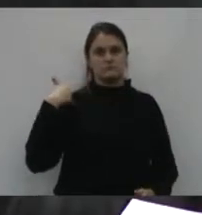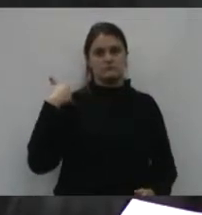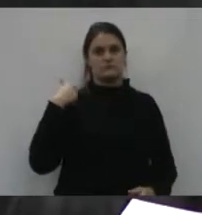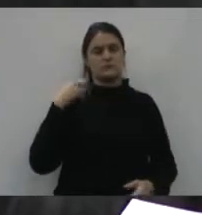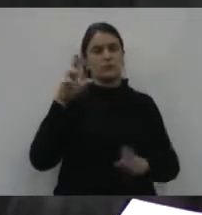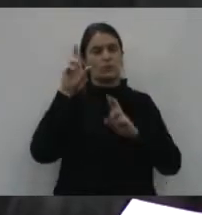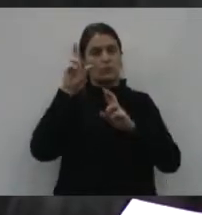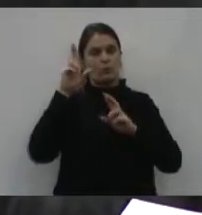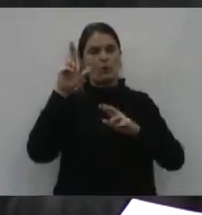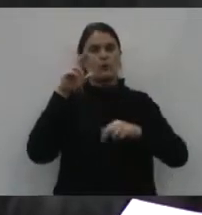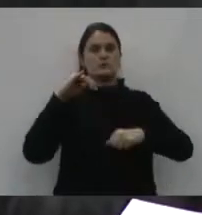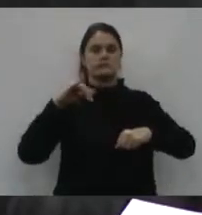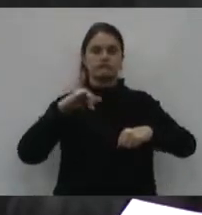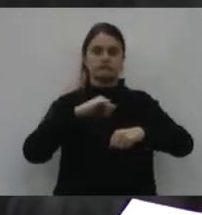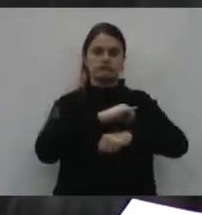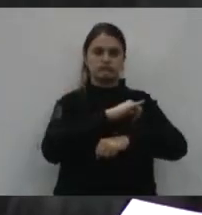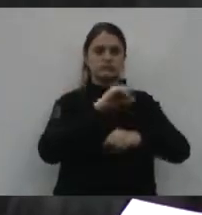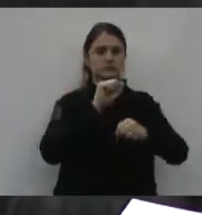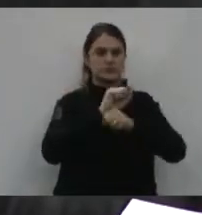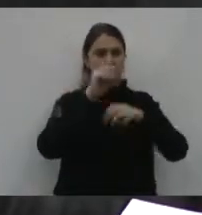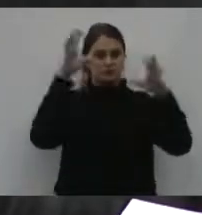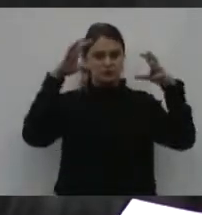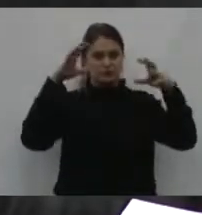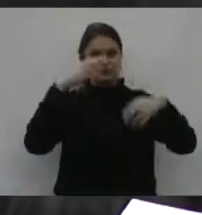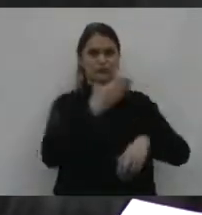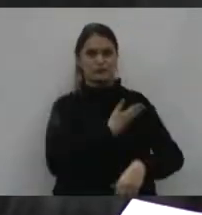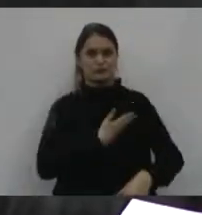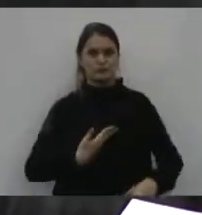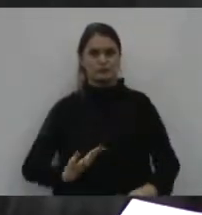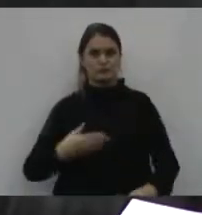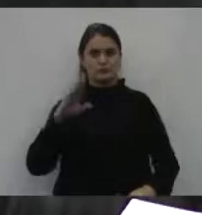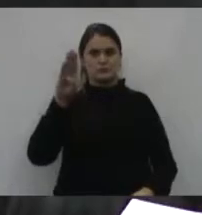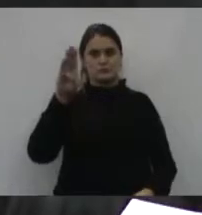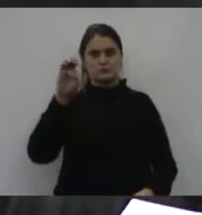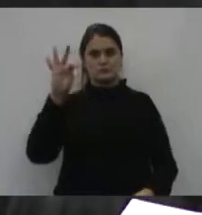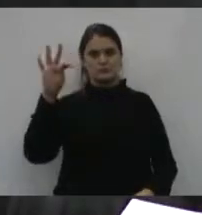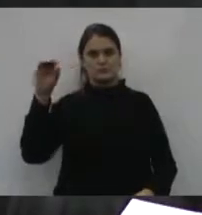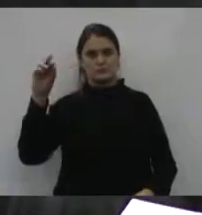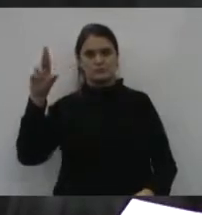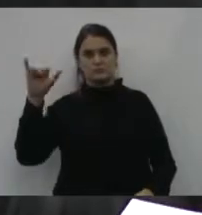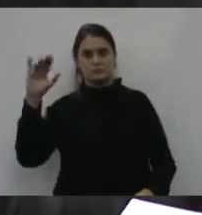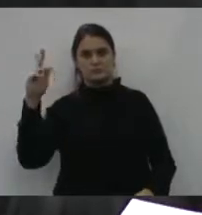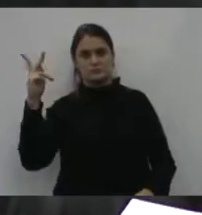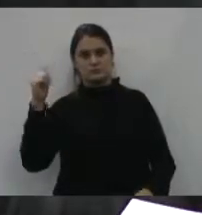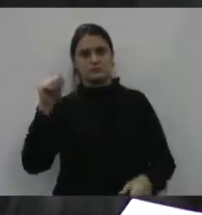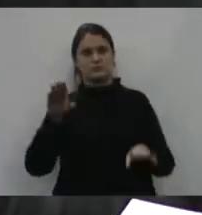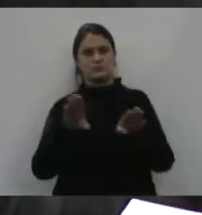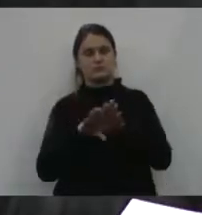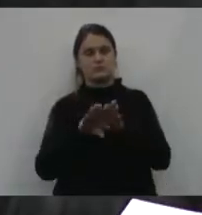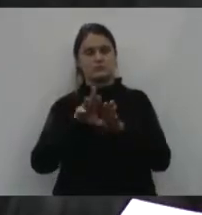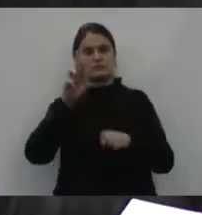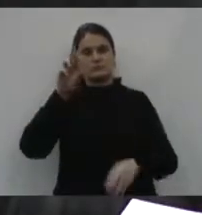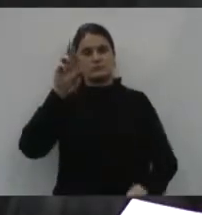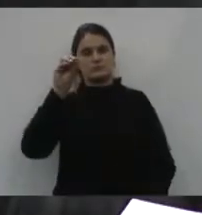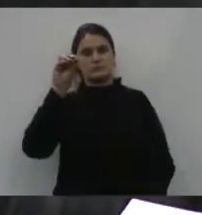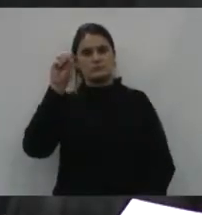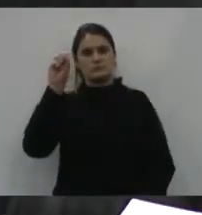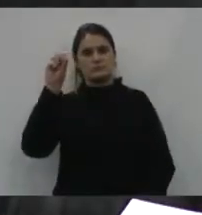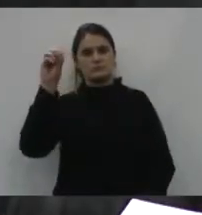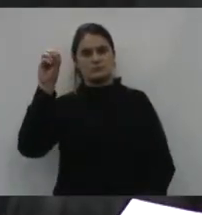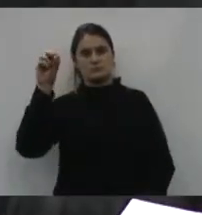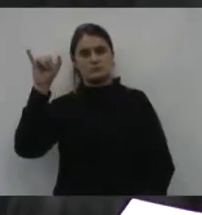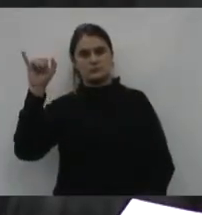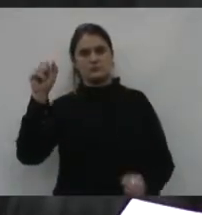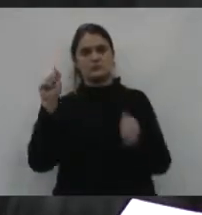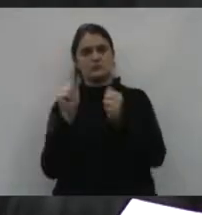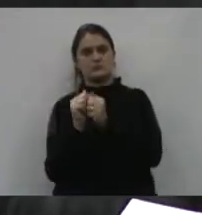Cristóvão, lá, a partir das 15 horas, com a vinda do nosso governador Beto Richa, com o chefe da Casa Civil, deputado Rossoni, e do